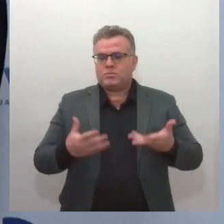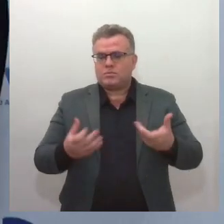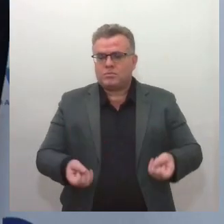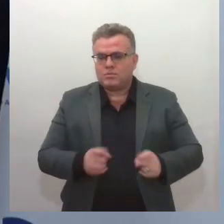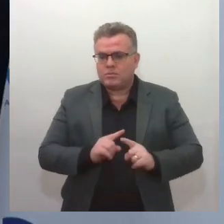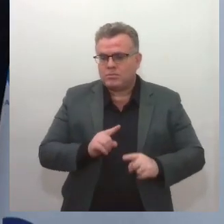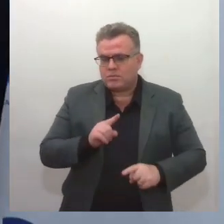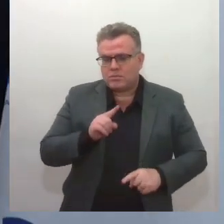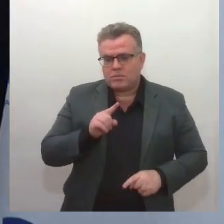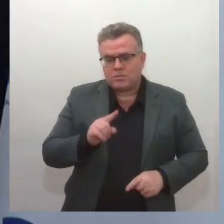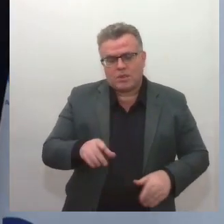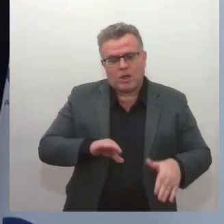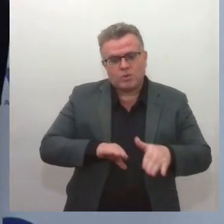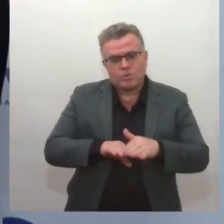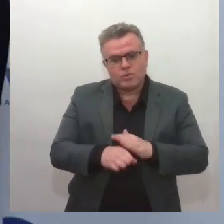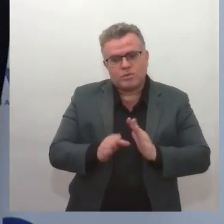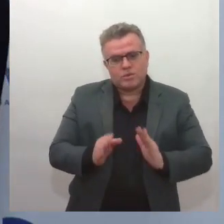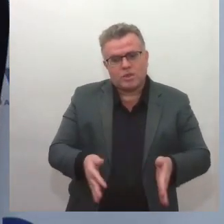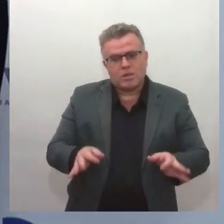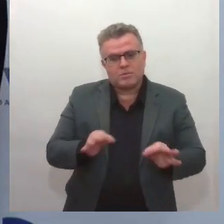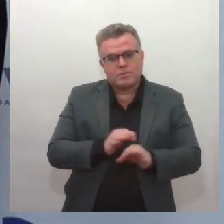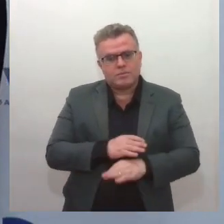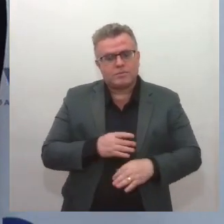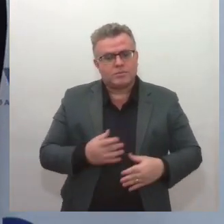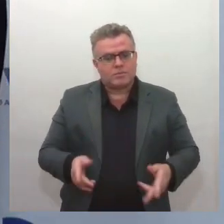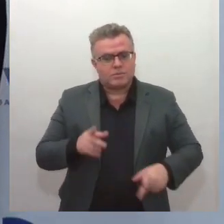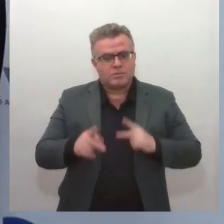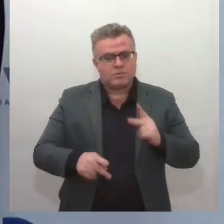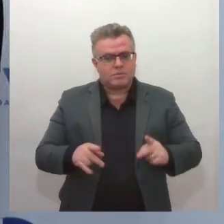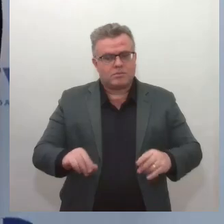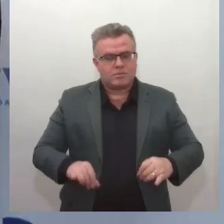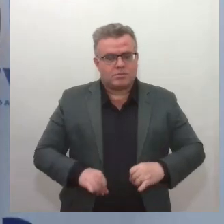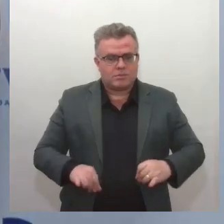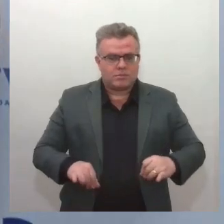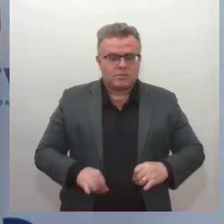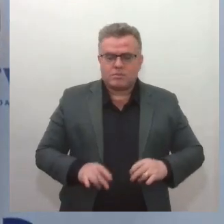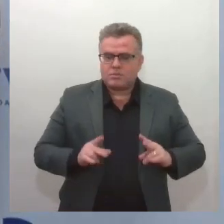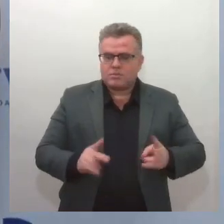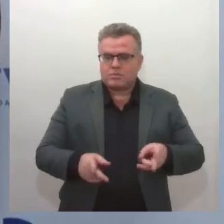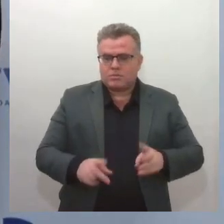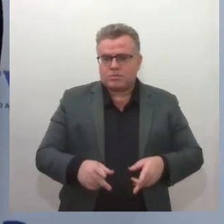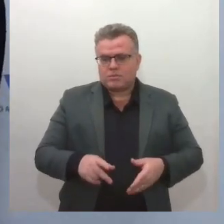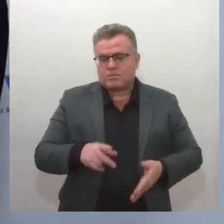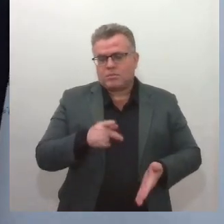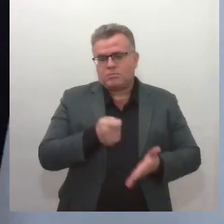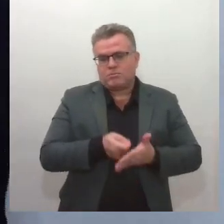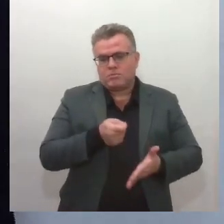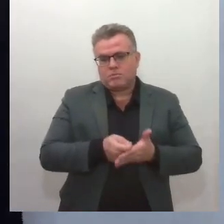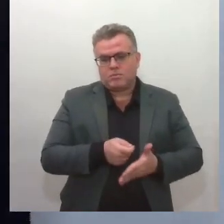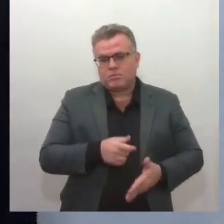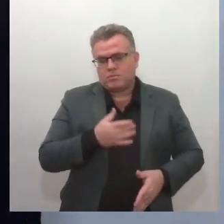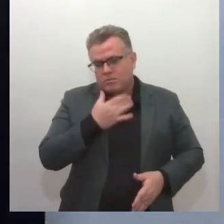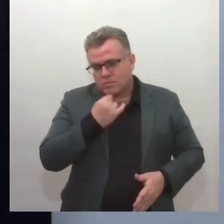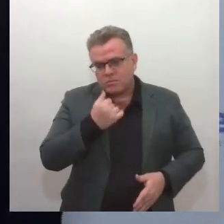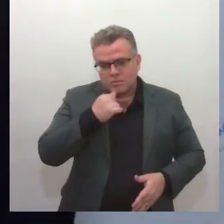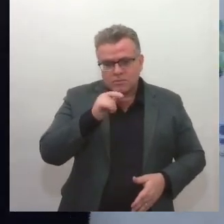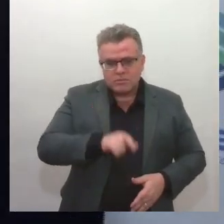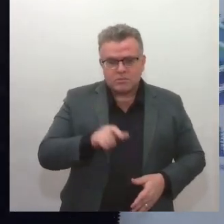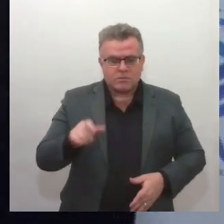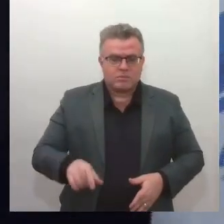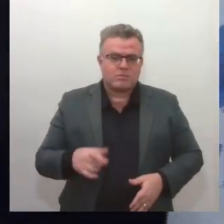nossa população sofre da patologização. E conseguimos, né, em 2019,